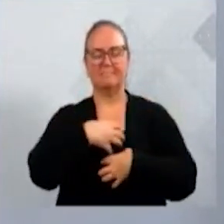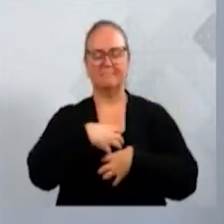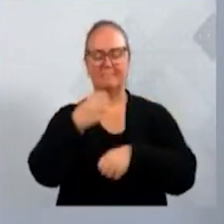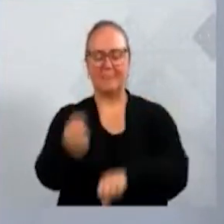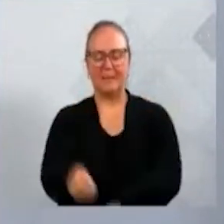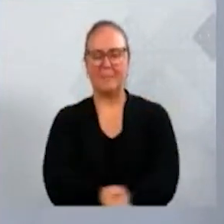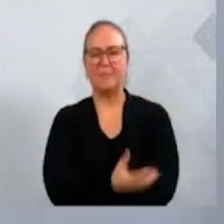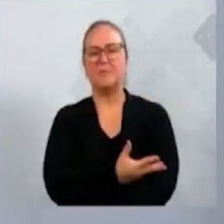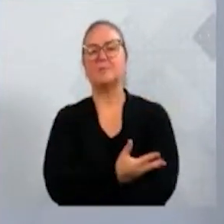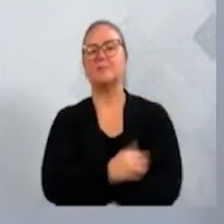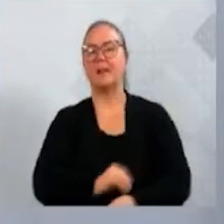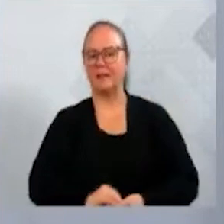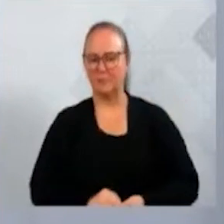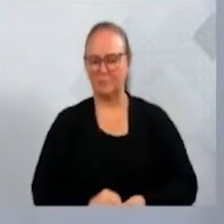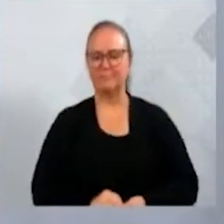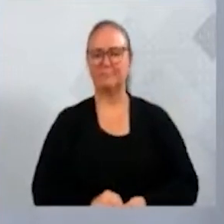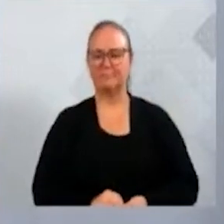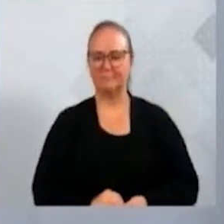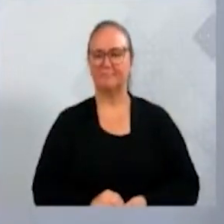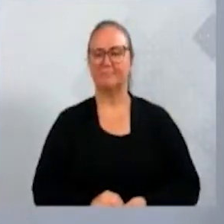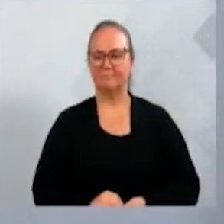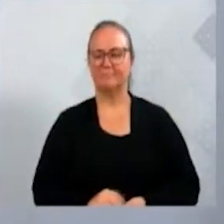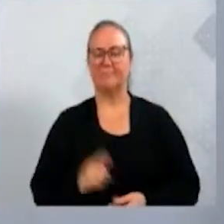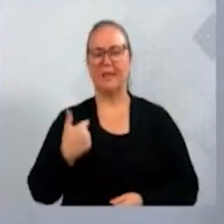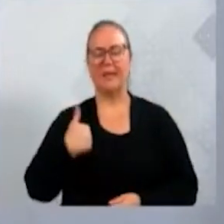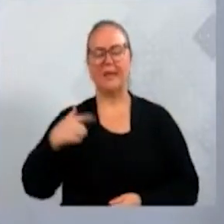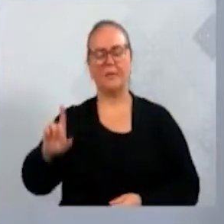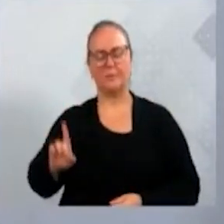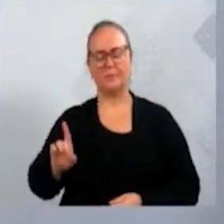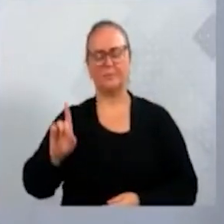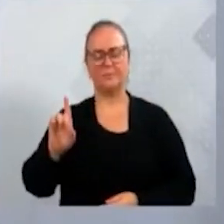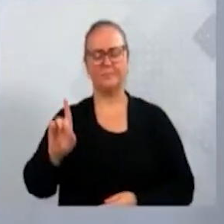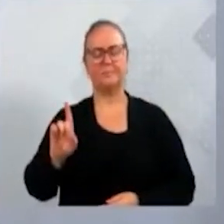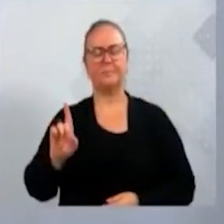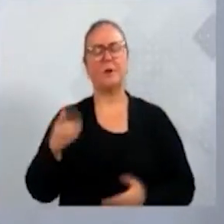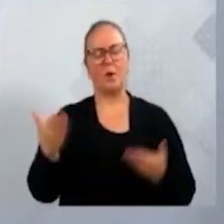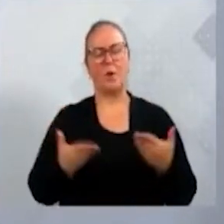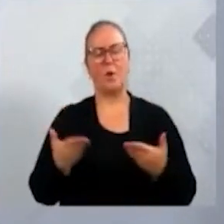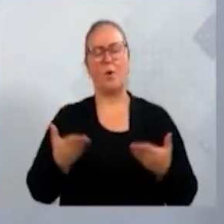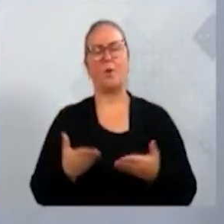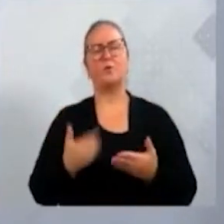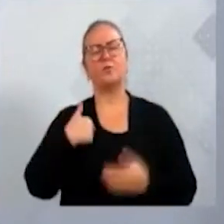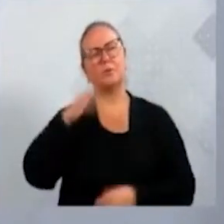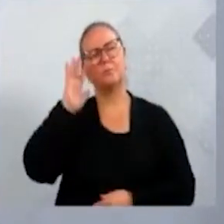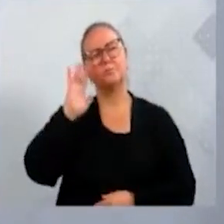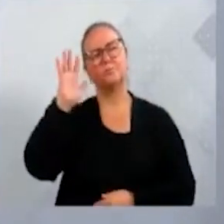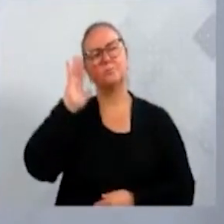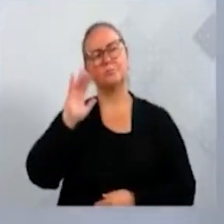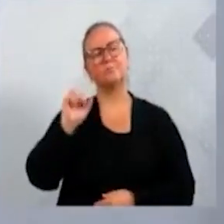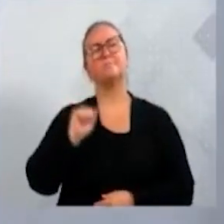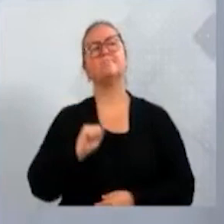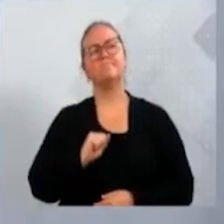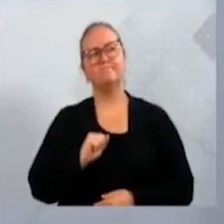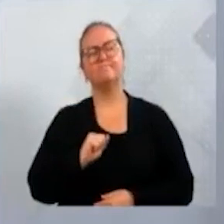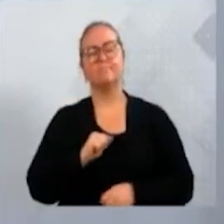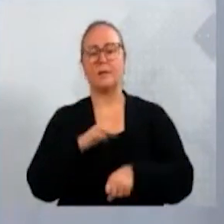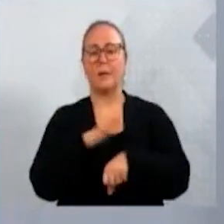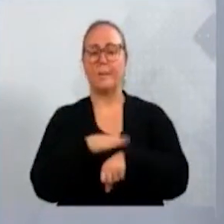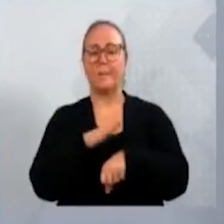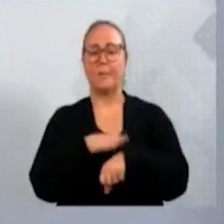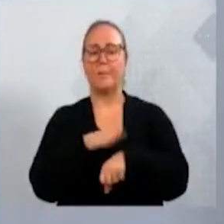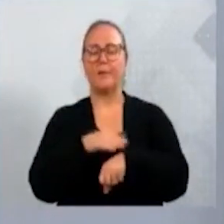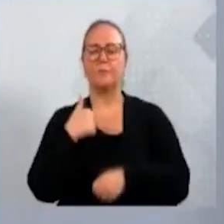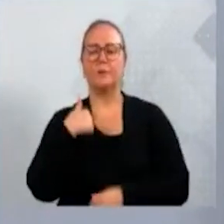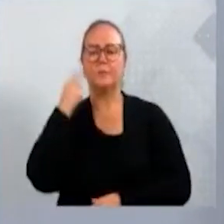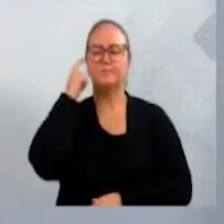palavras e quando vinha para cá fiquei pensando que esse momento né como uma passagem pensei uma